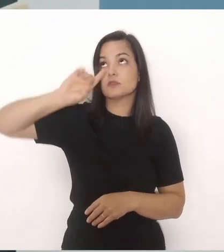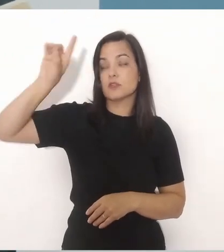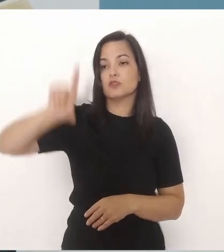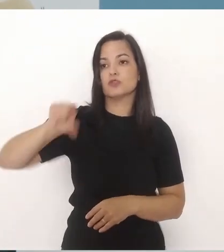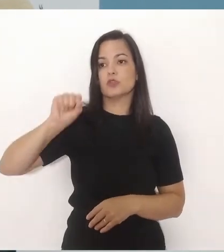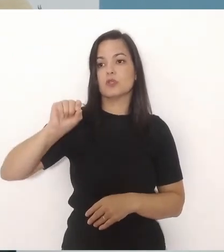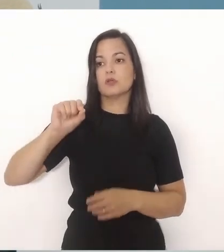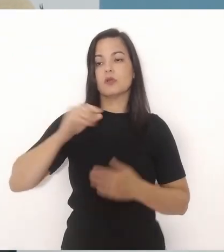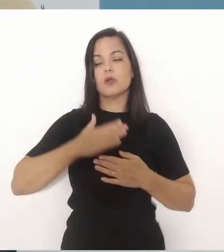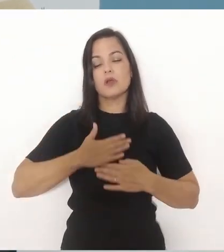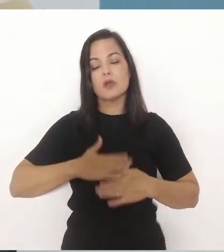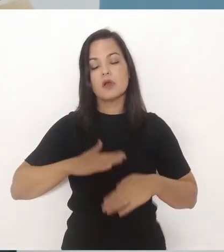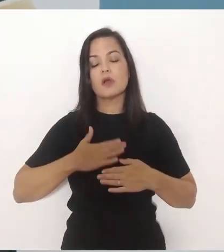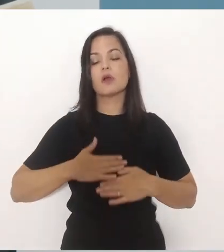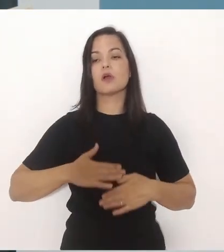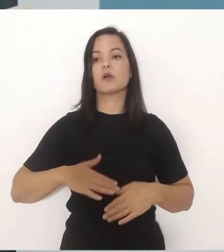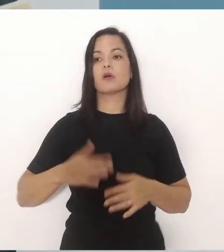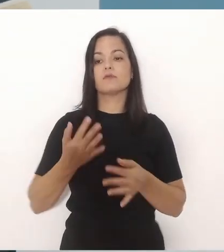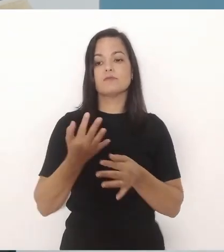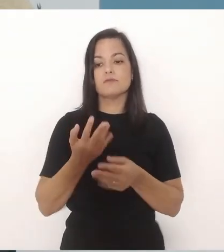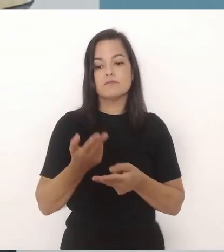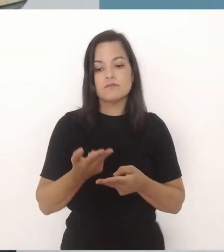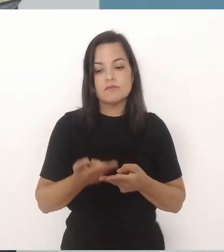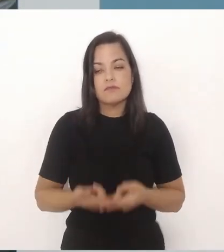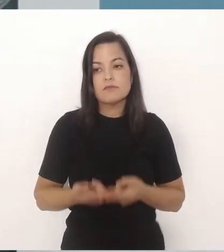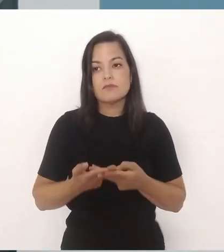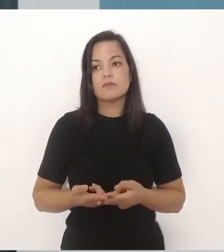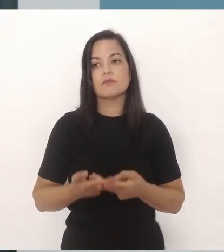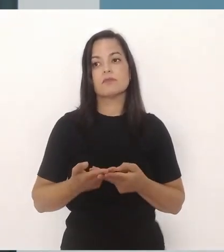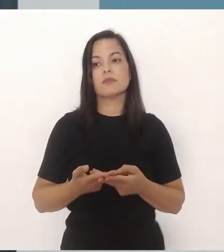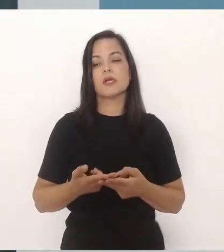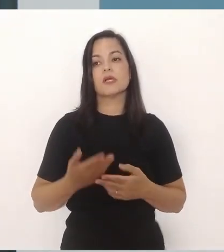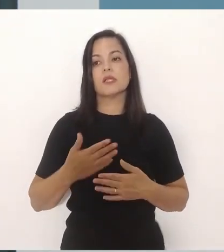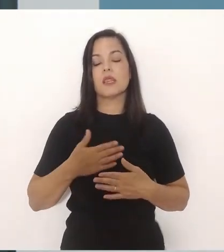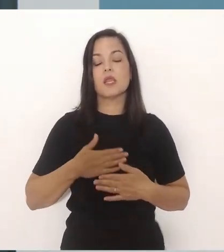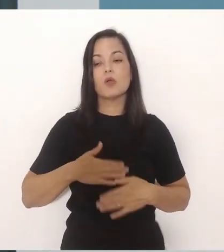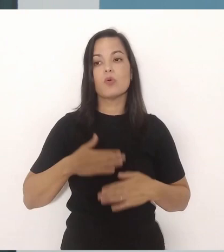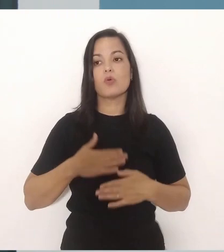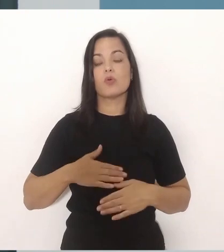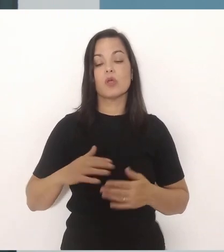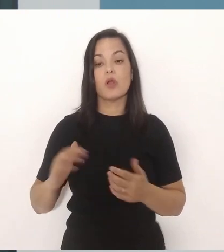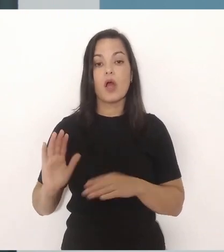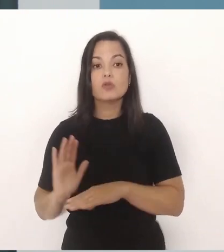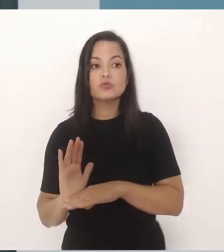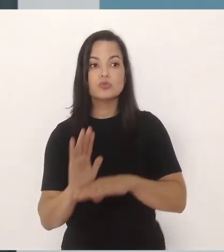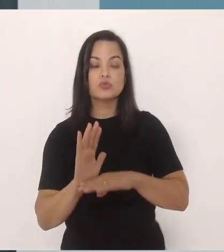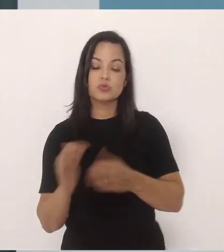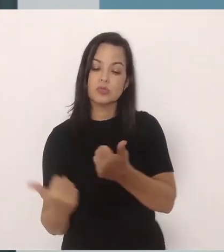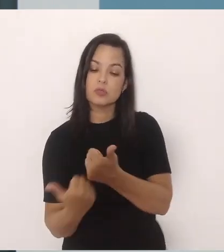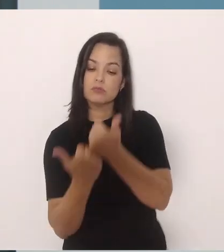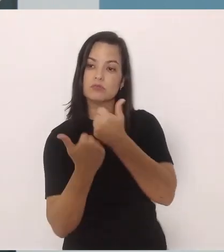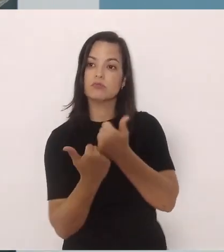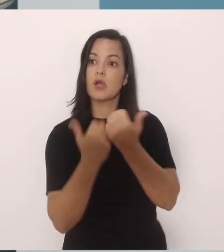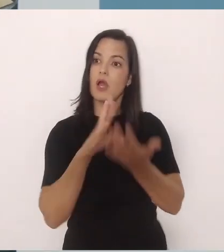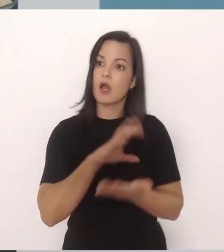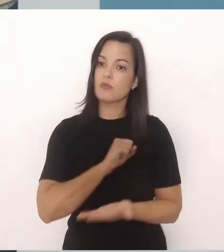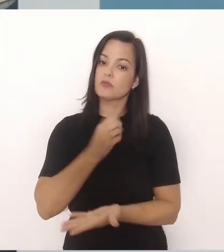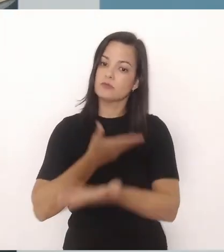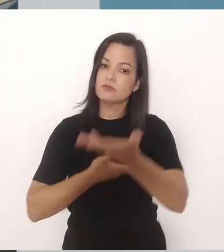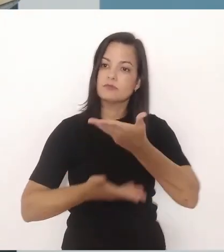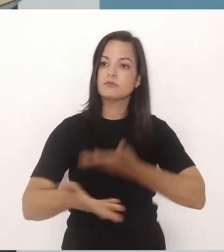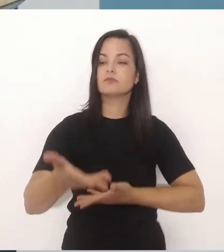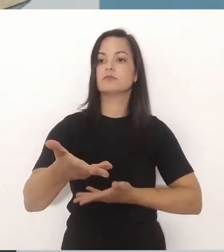mansidão, com longanimidade, suportando uns aos outros em amor, fazendo tudo